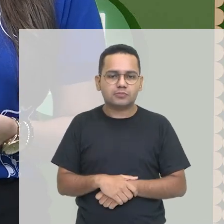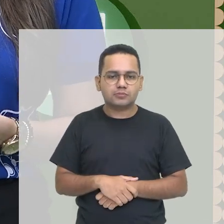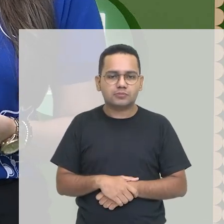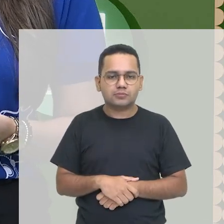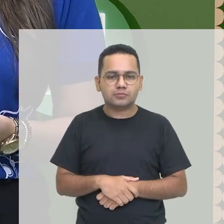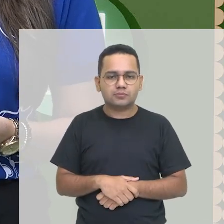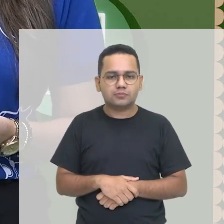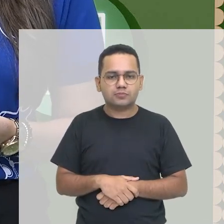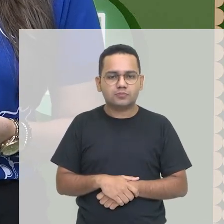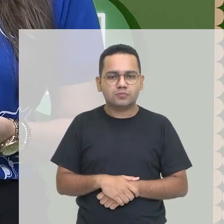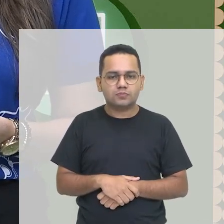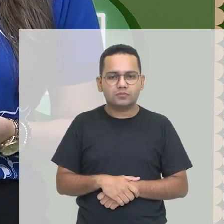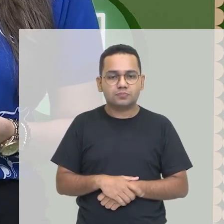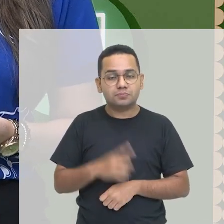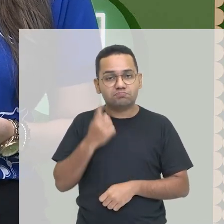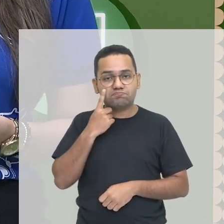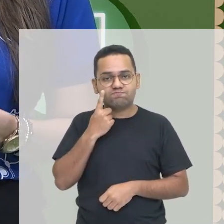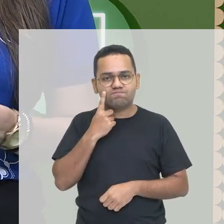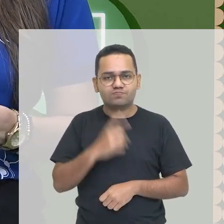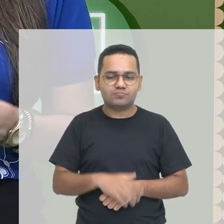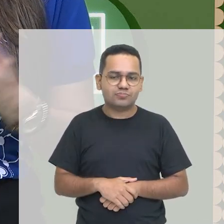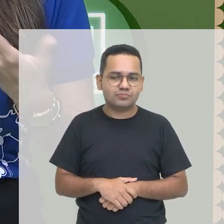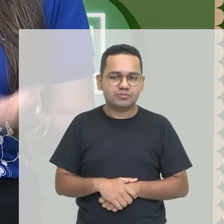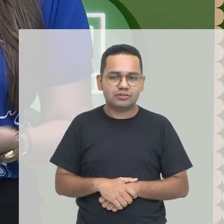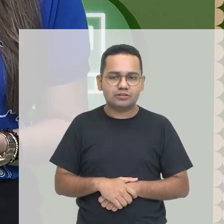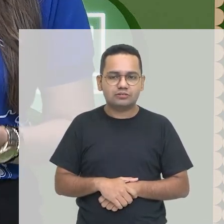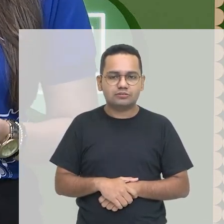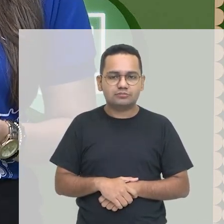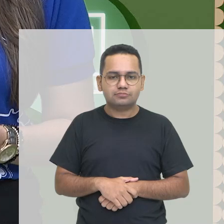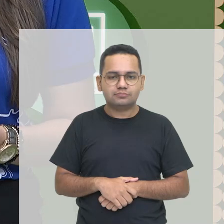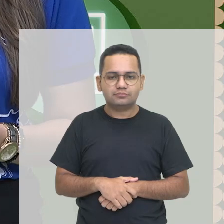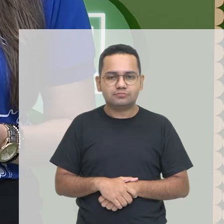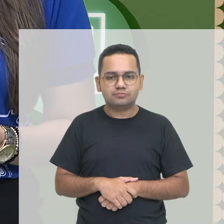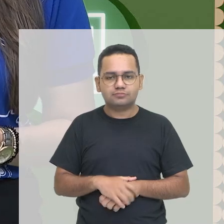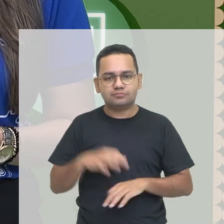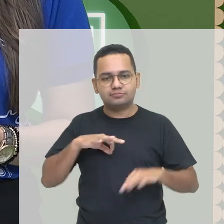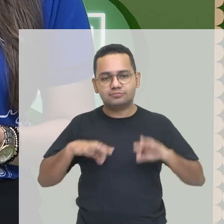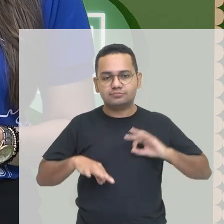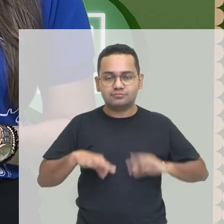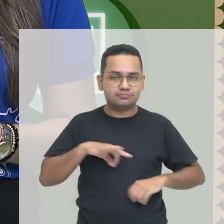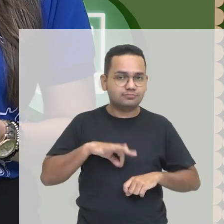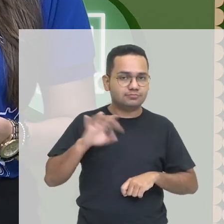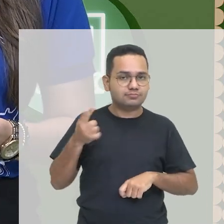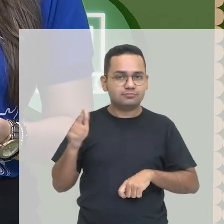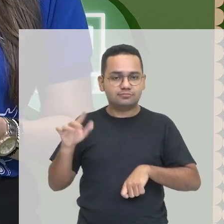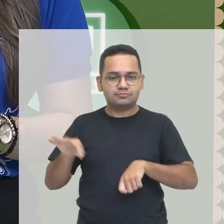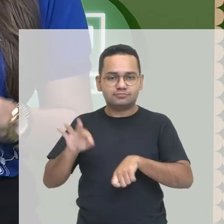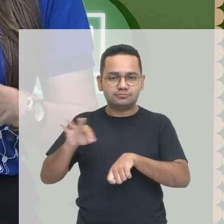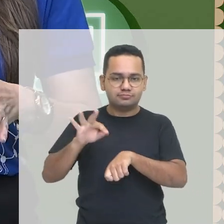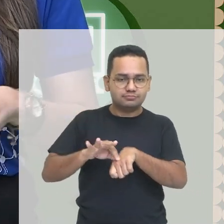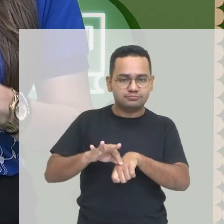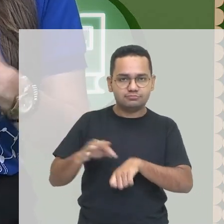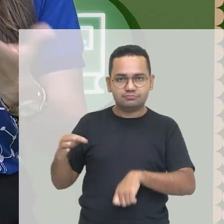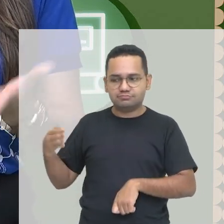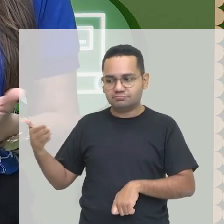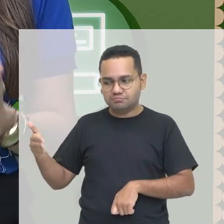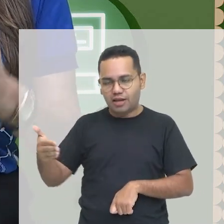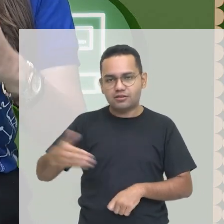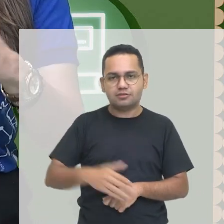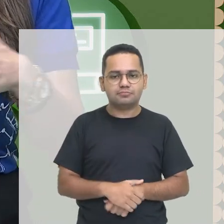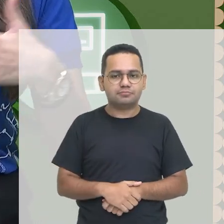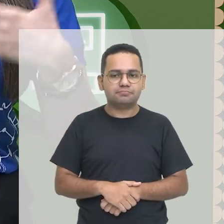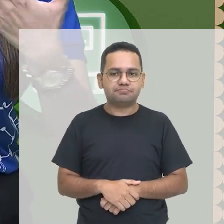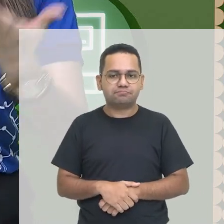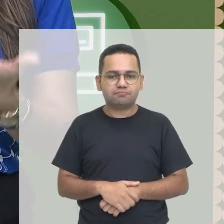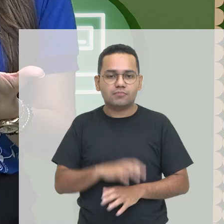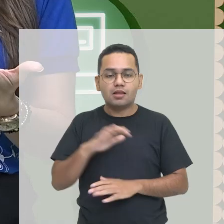Outros animais também são heterotróficos, né? Nós temos aí como exemplo a onça, nós temos o peixe. Então, todos